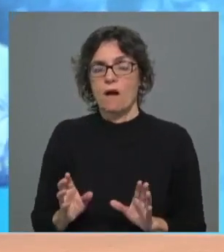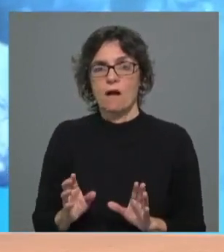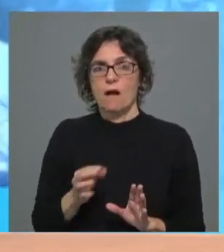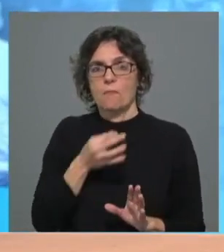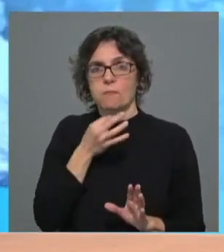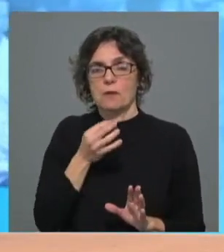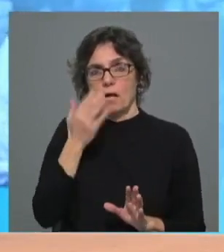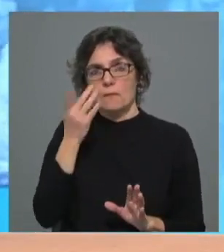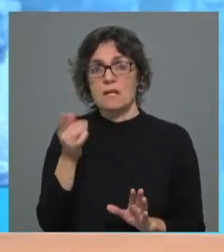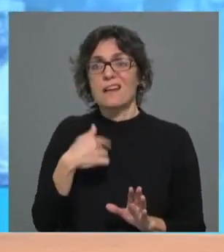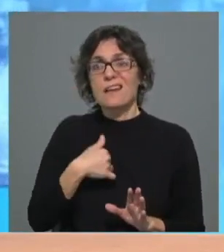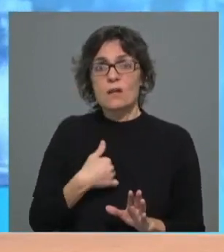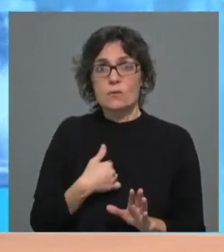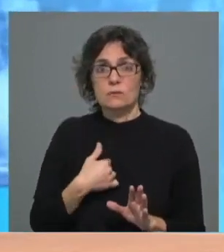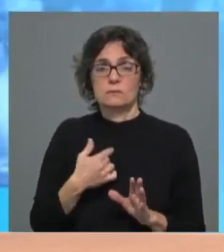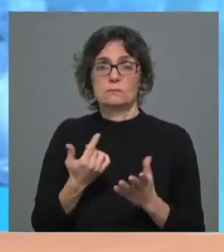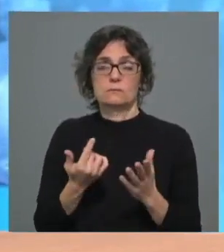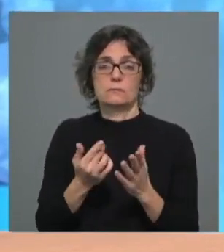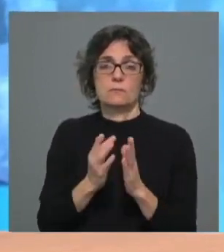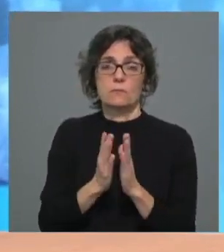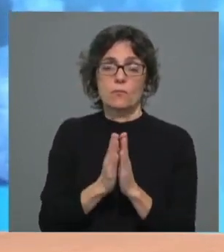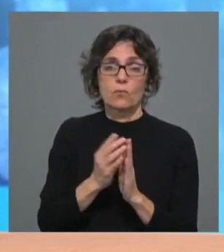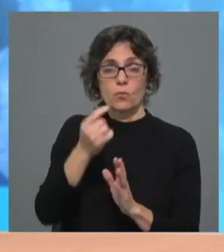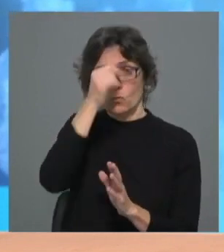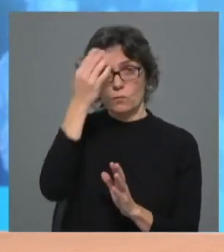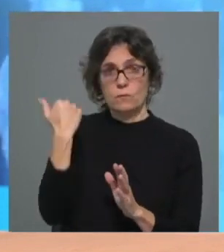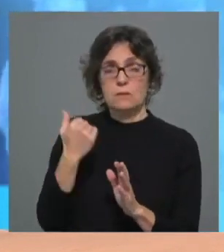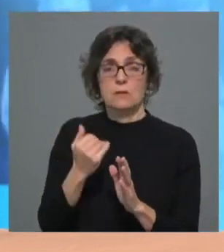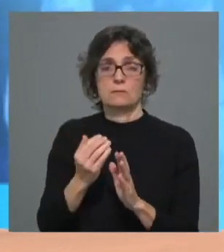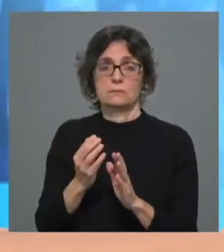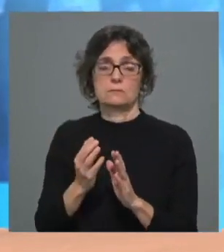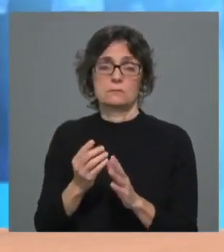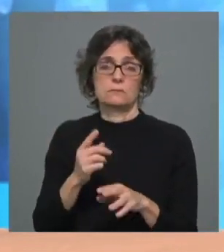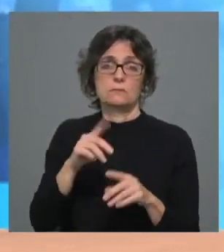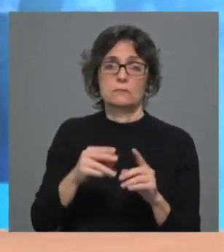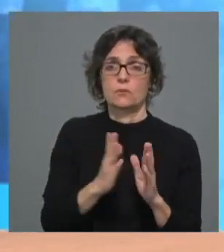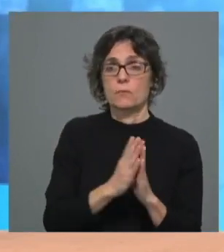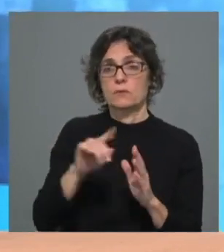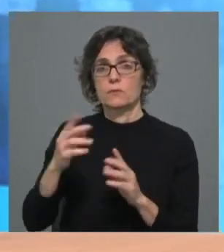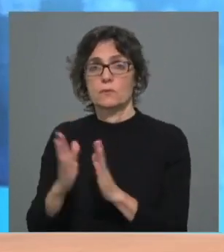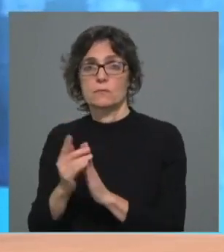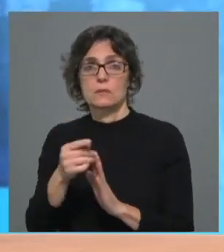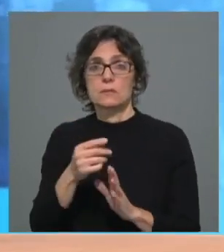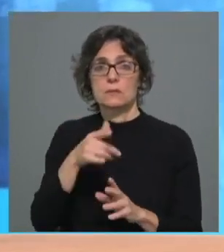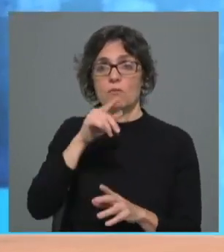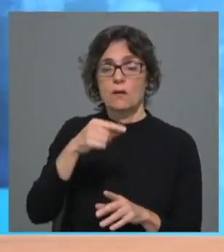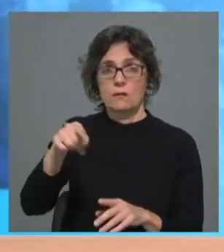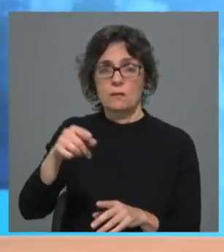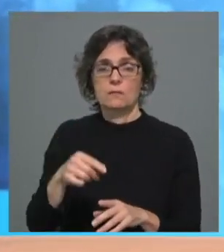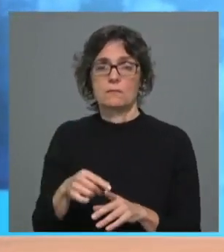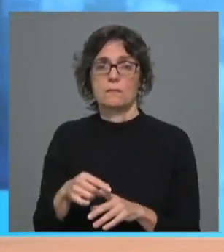entre missas fui tomar um café e tive que tomar um café enfim um senhor que